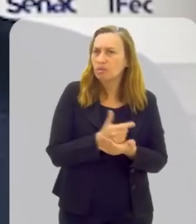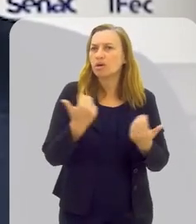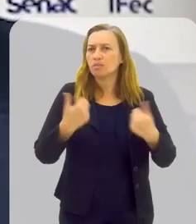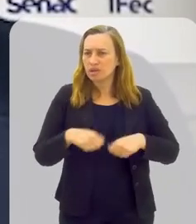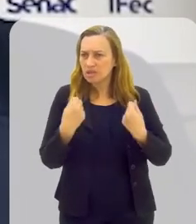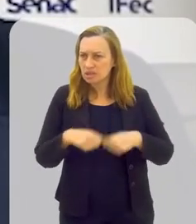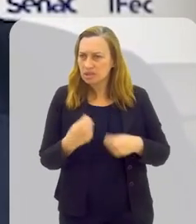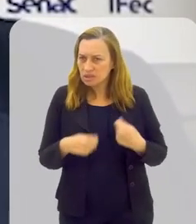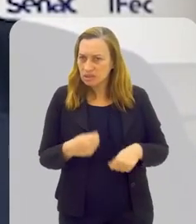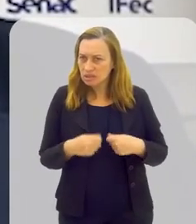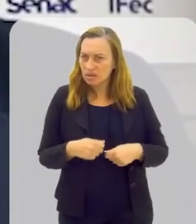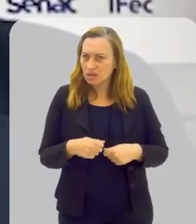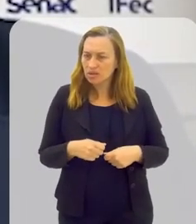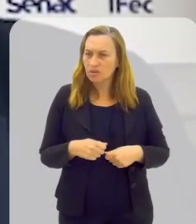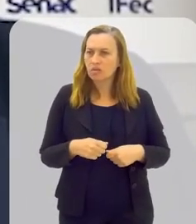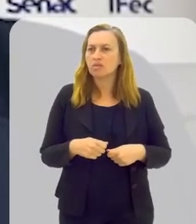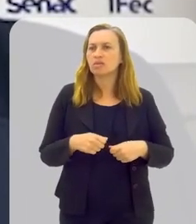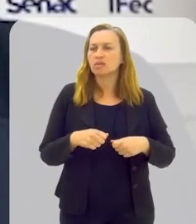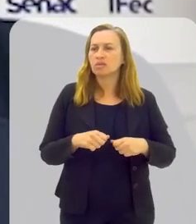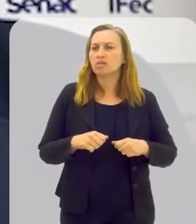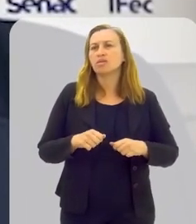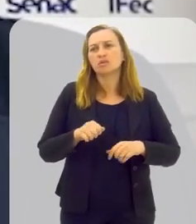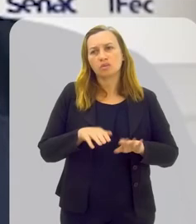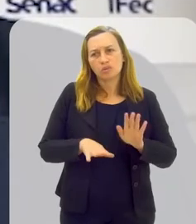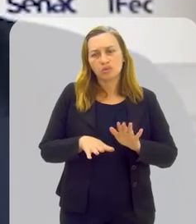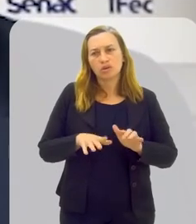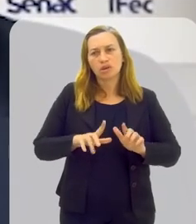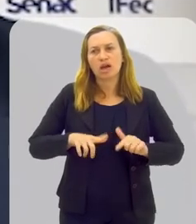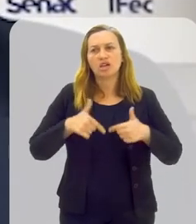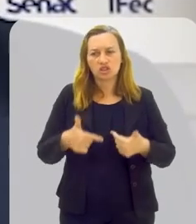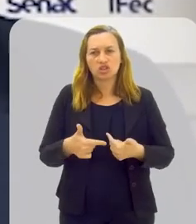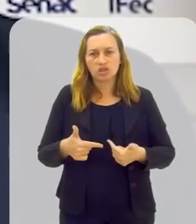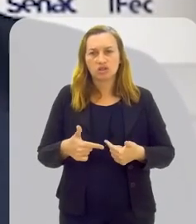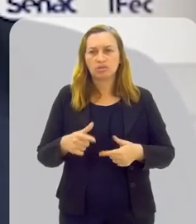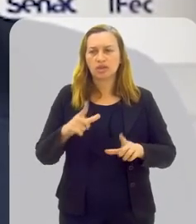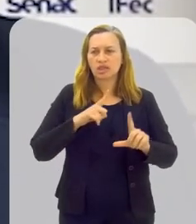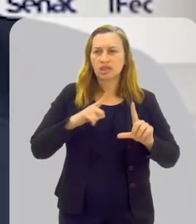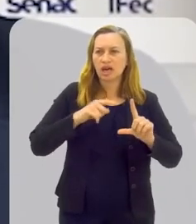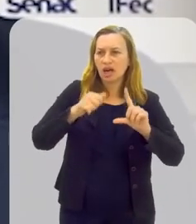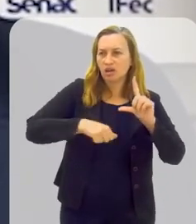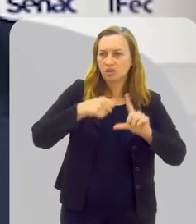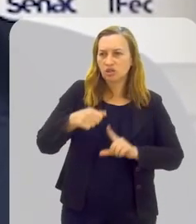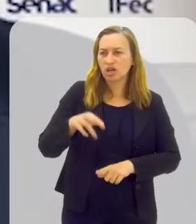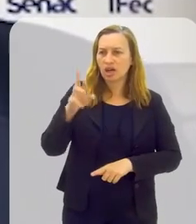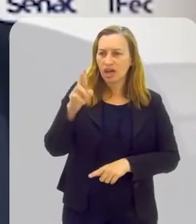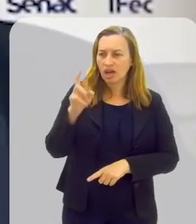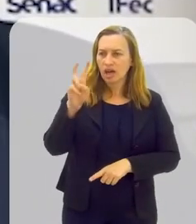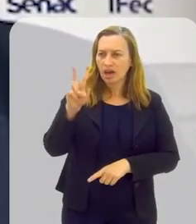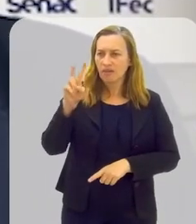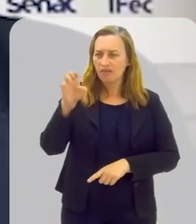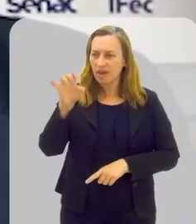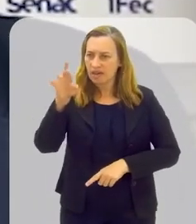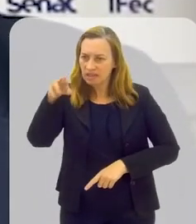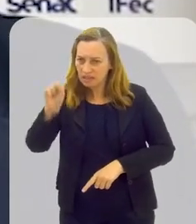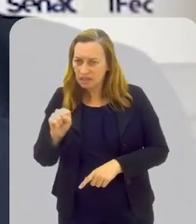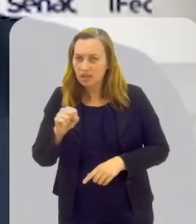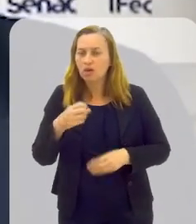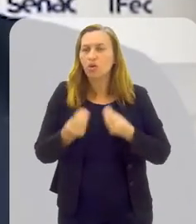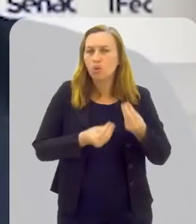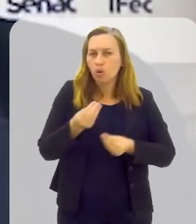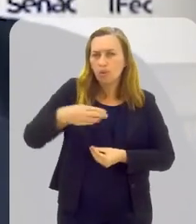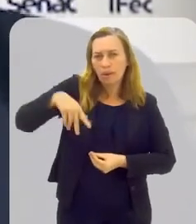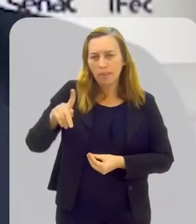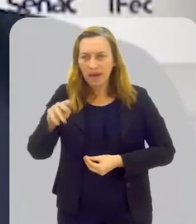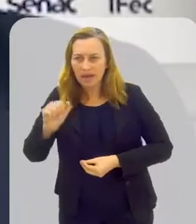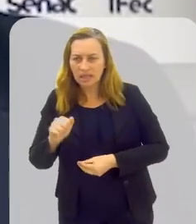aquilo que a gente consome a gente deve fomentar economia circular essa logística reversa e como é que a máquina ajuda isso